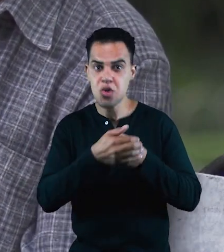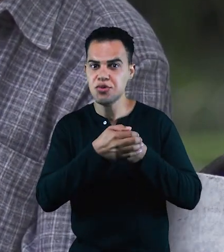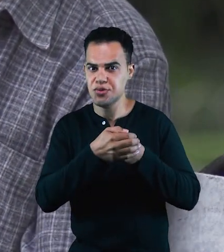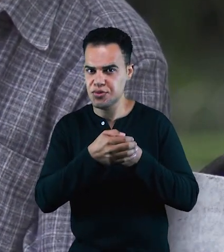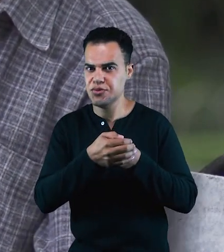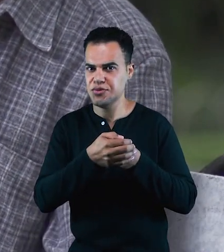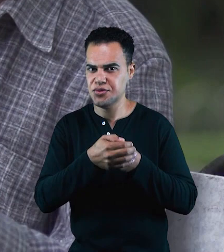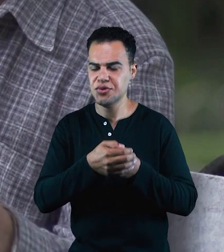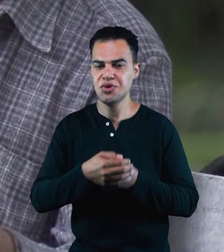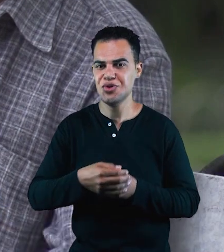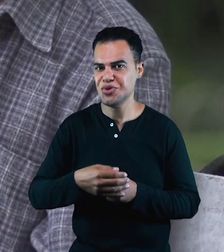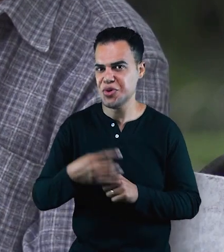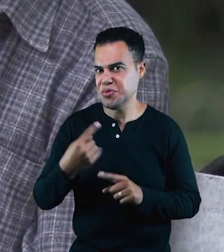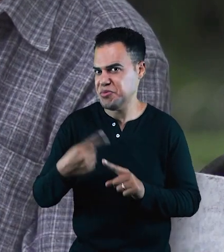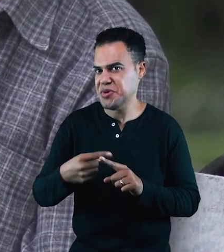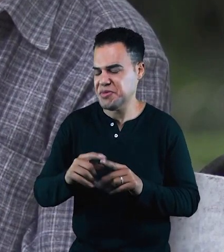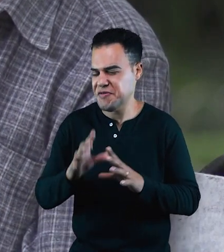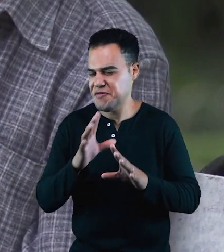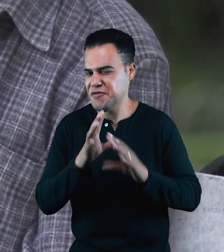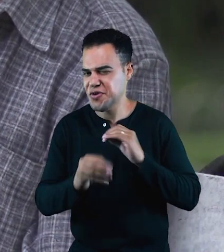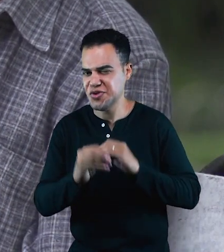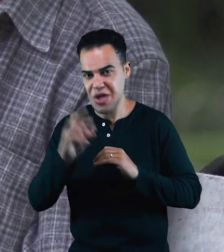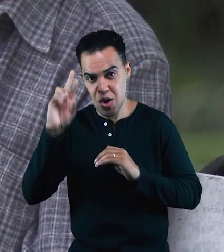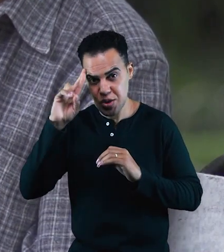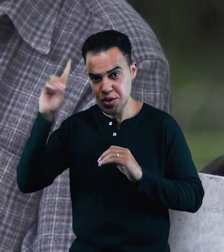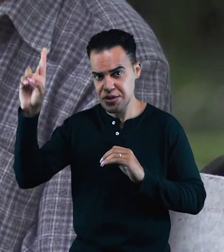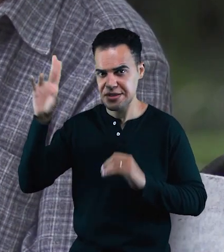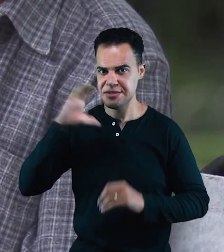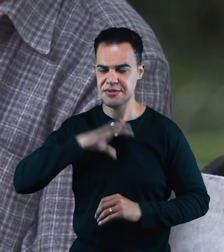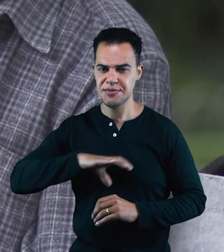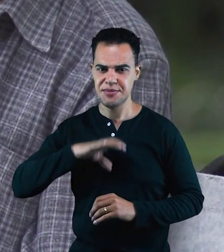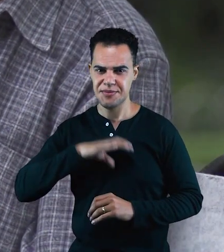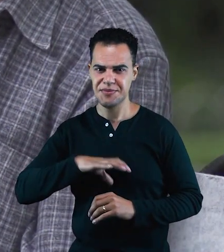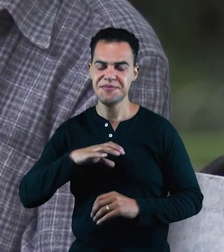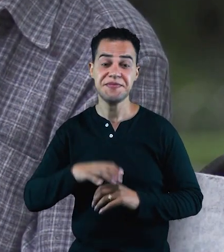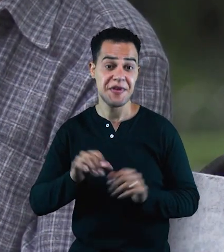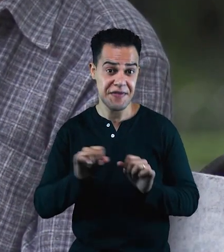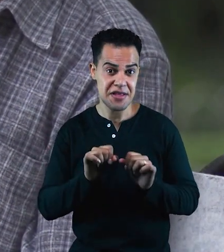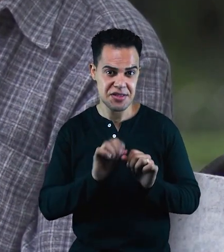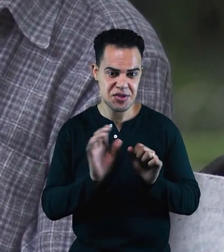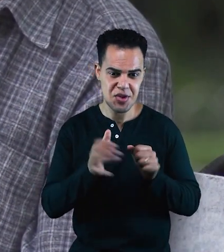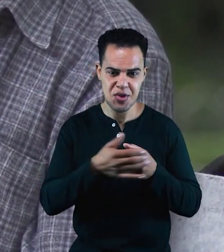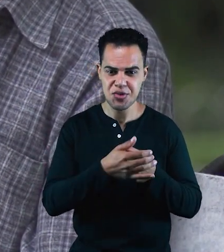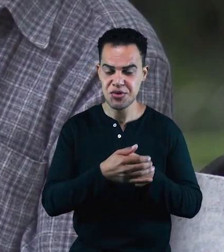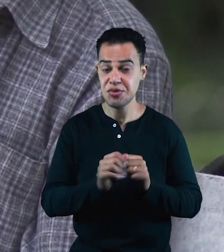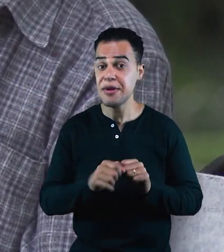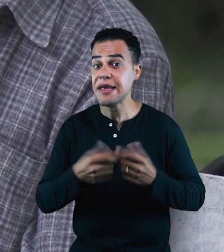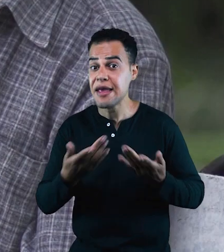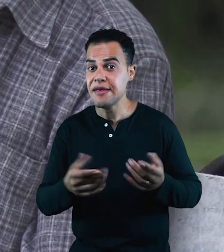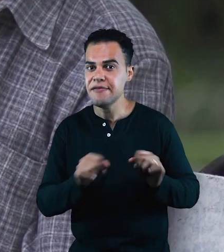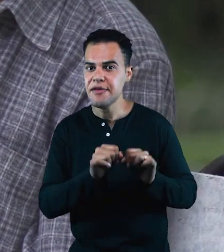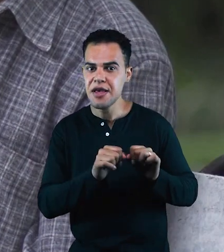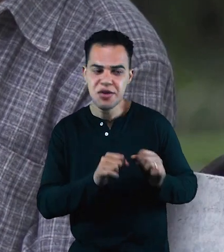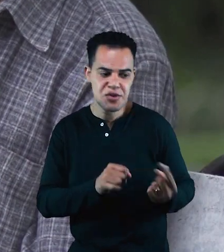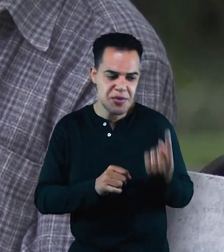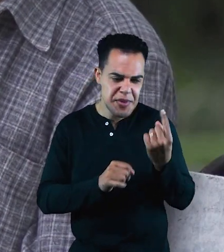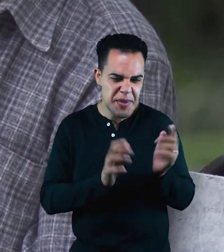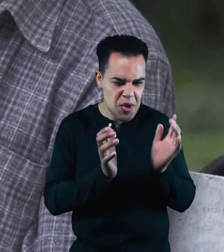escondido, né? Para escapar das autoridades portuguesas. E fez aqui o primeiro